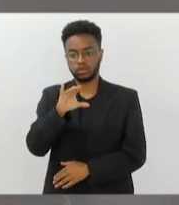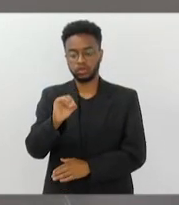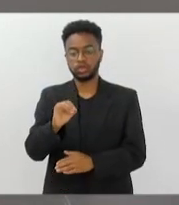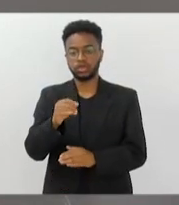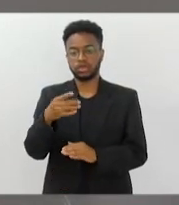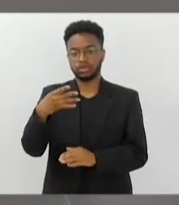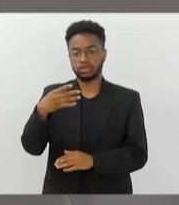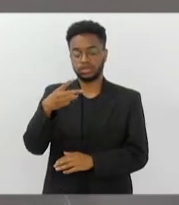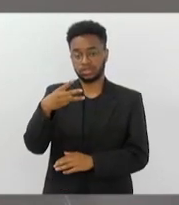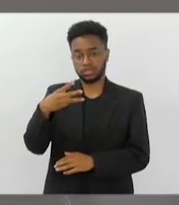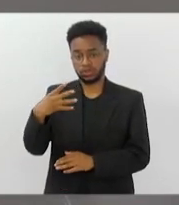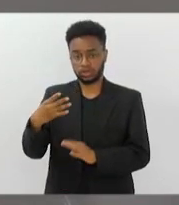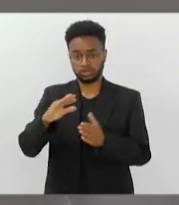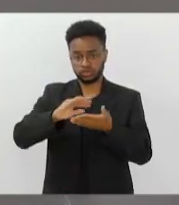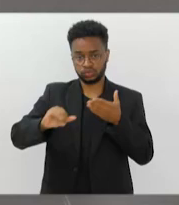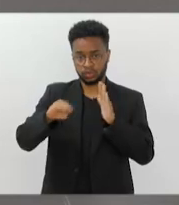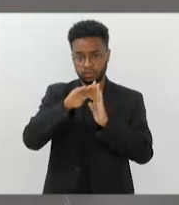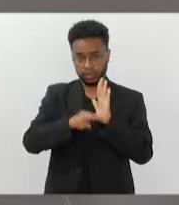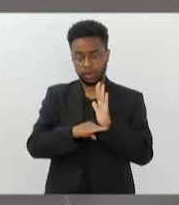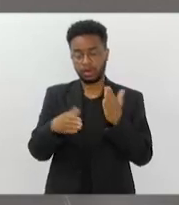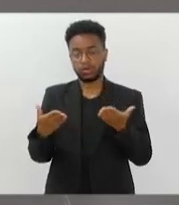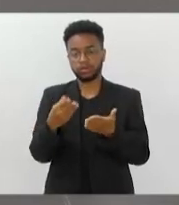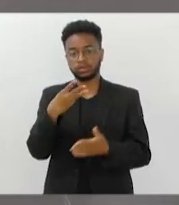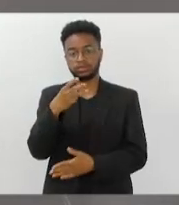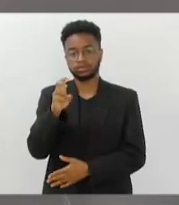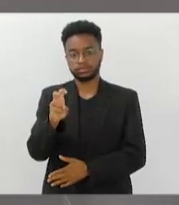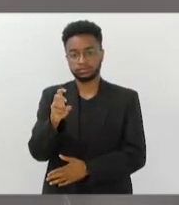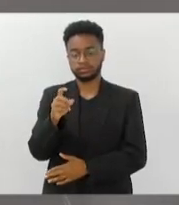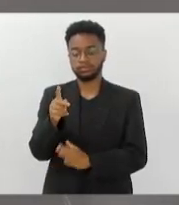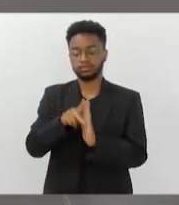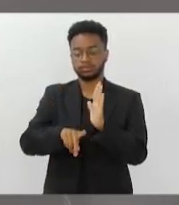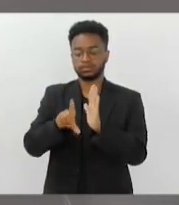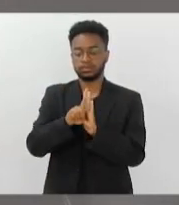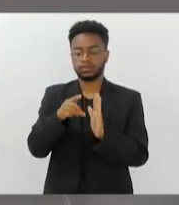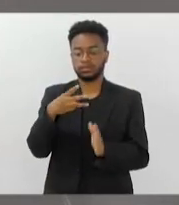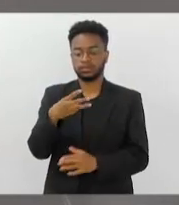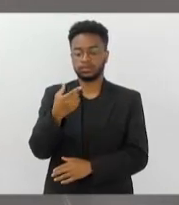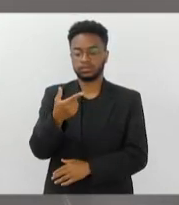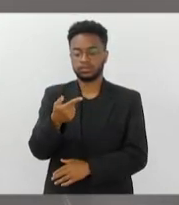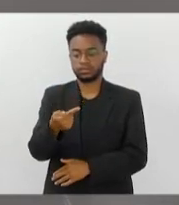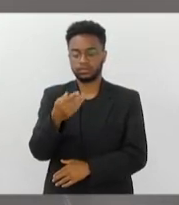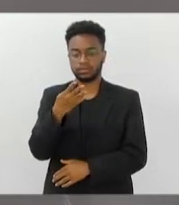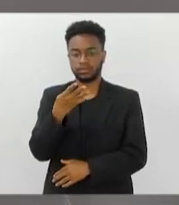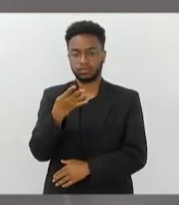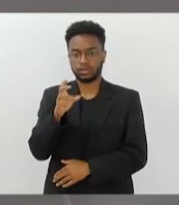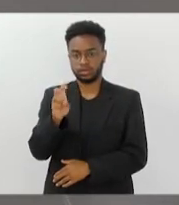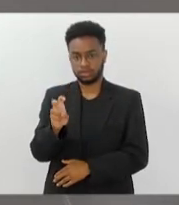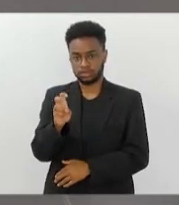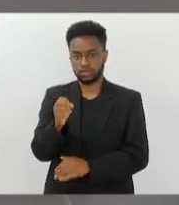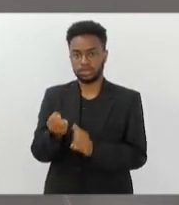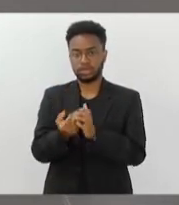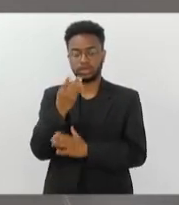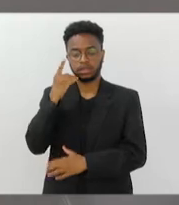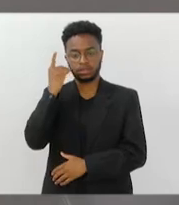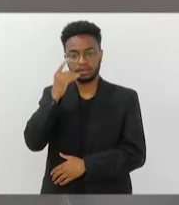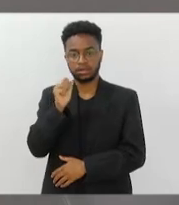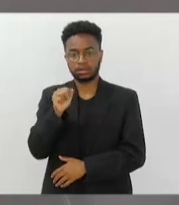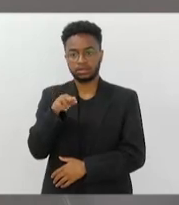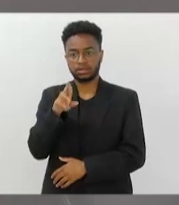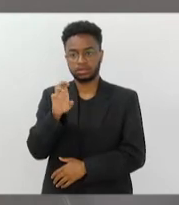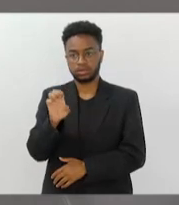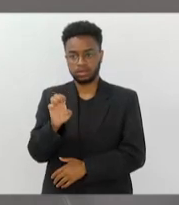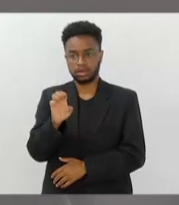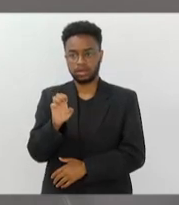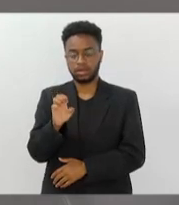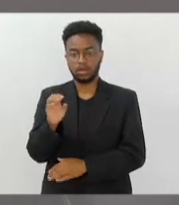pauta. 35. Projeto de lei 3745-24, de autoria do deputado André Correia, que